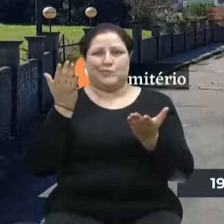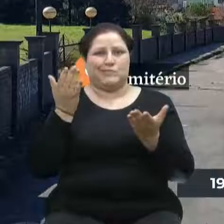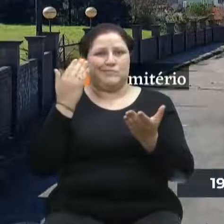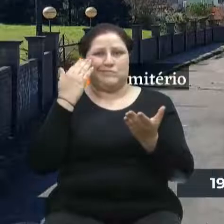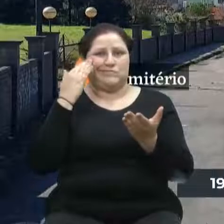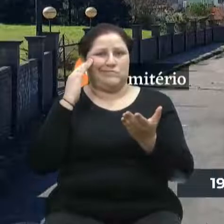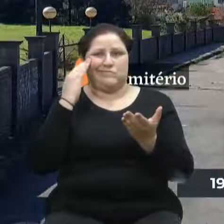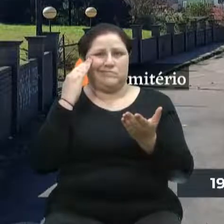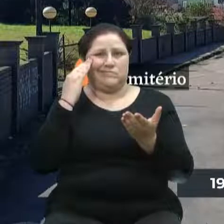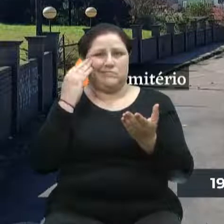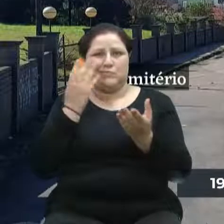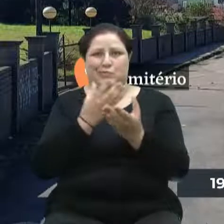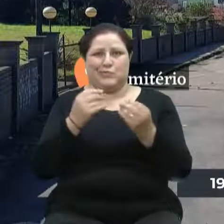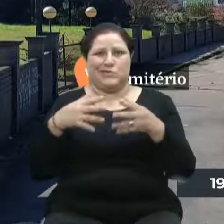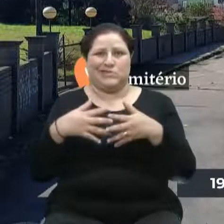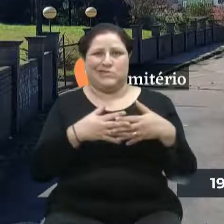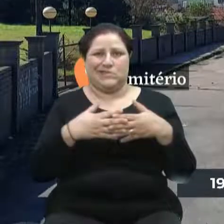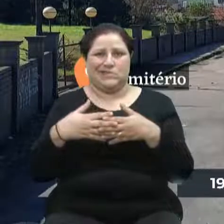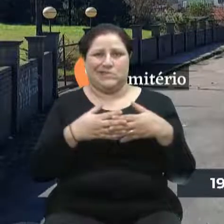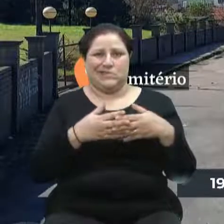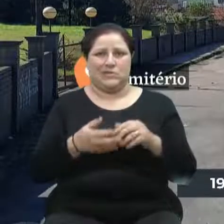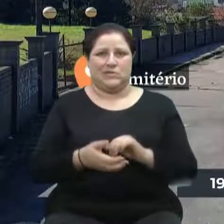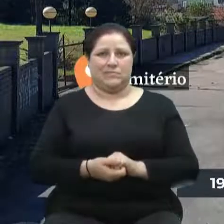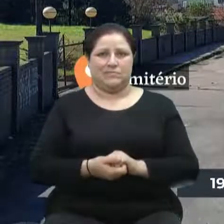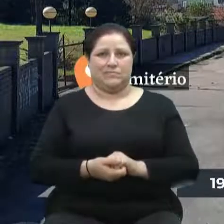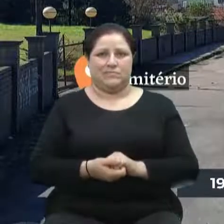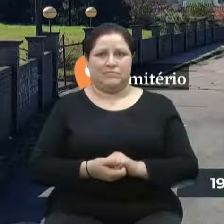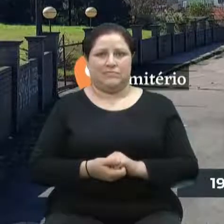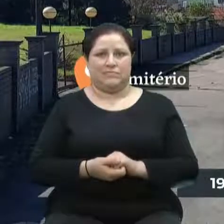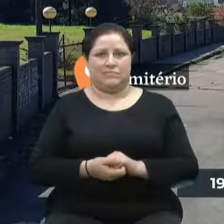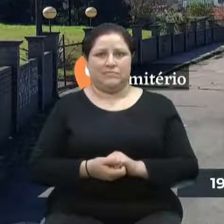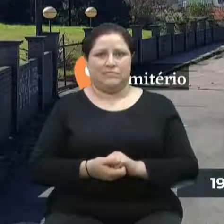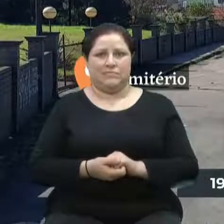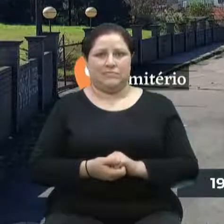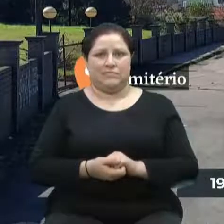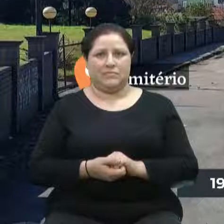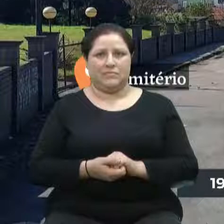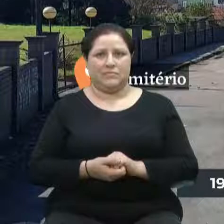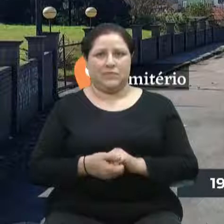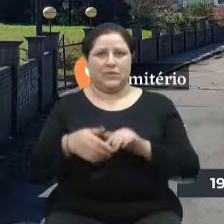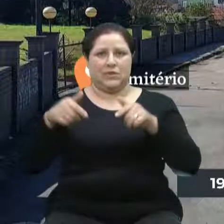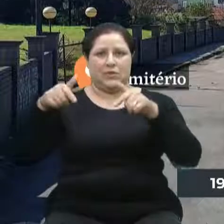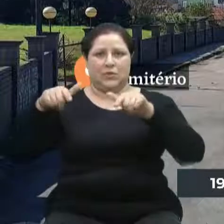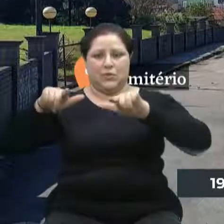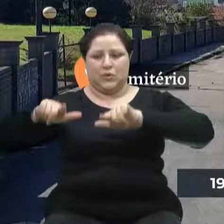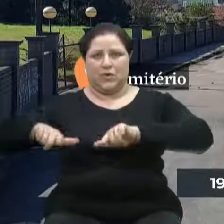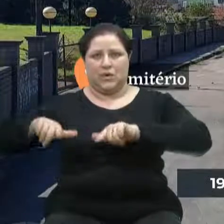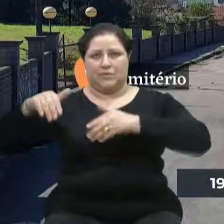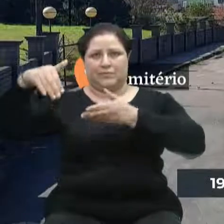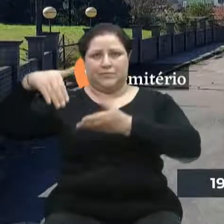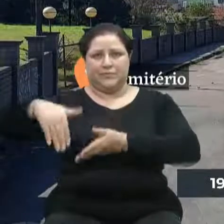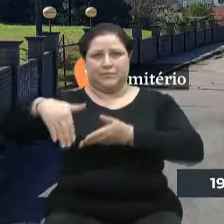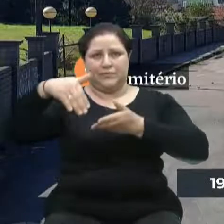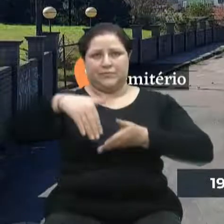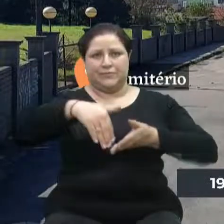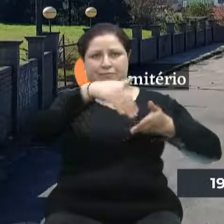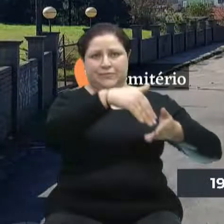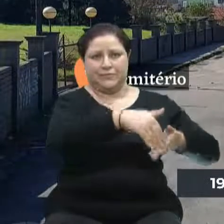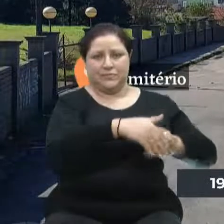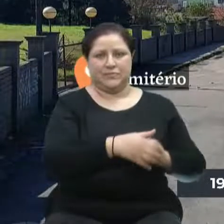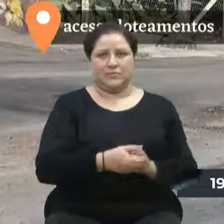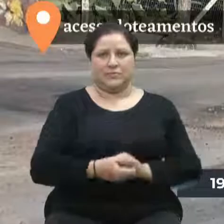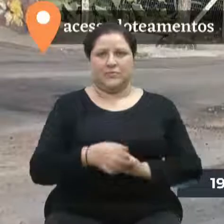É muito atrapalhado. Aqui vai, ó, aqui embaixo, ali tem um cemitério. Aqui tem uma